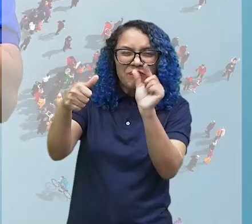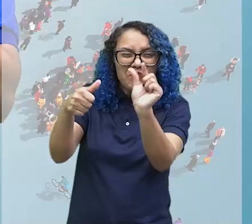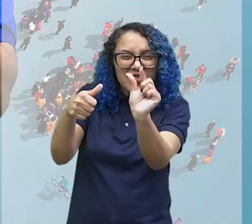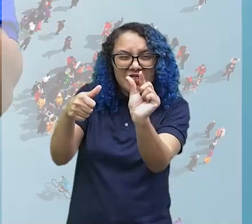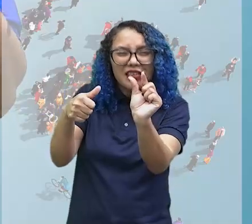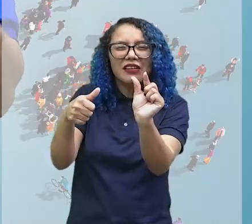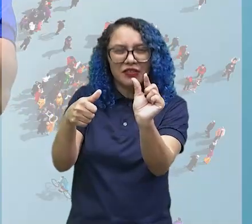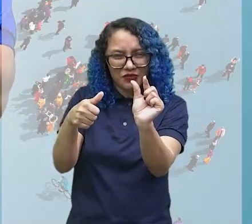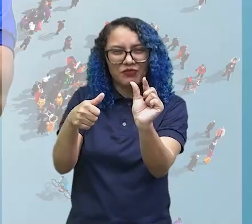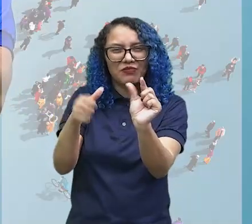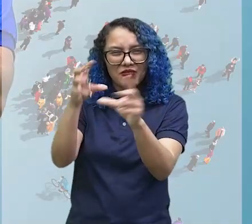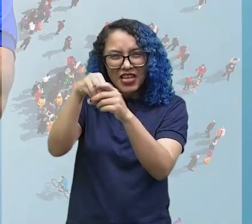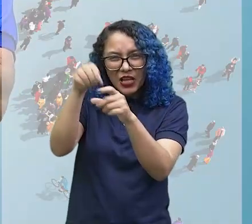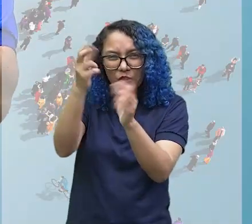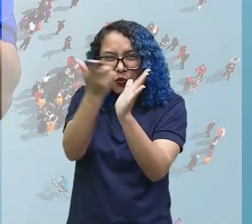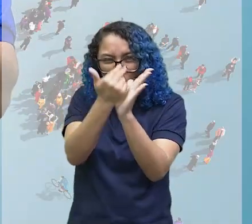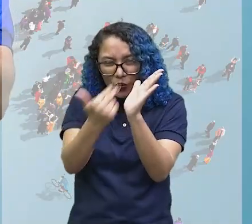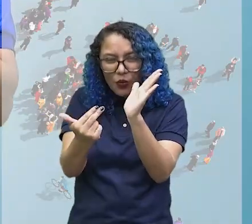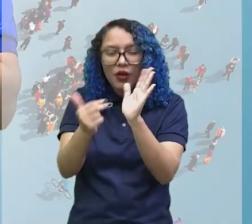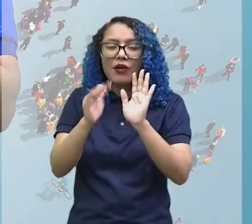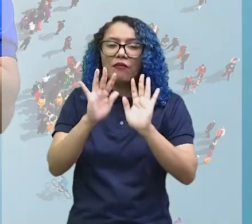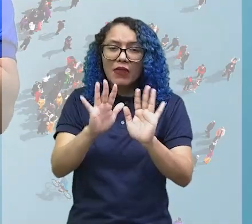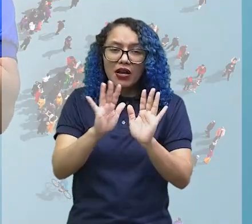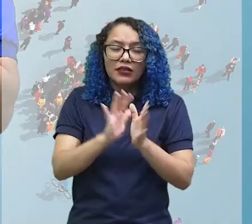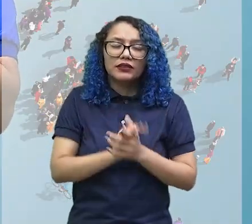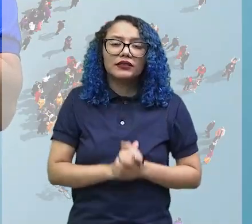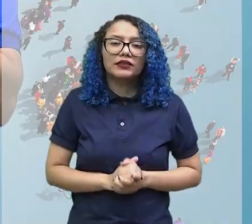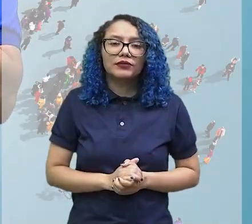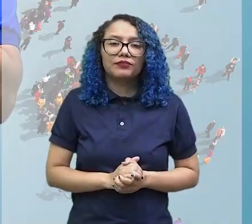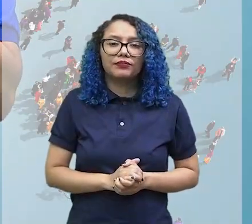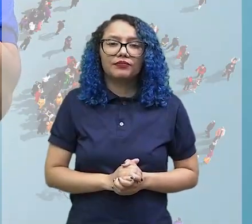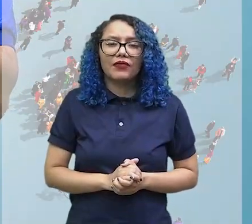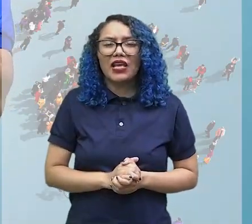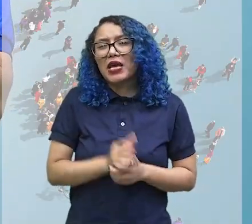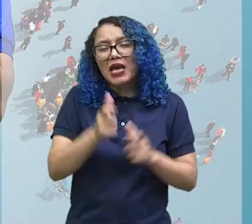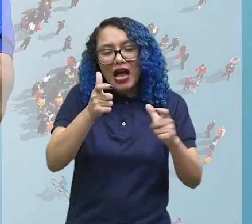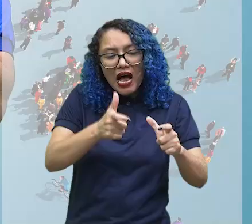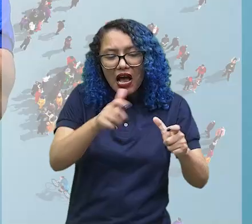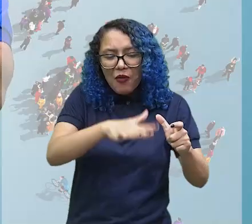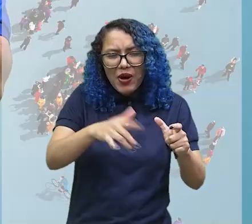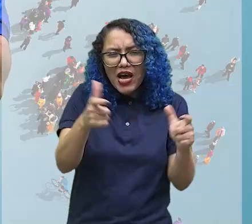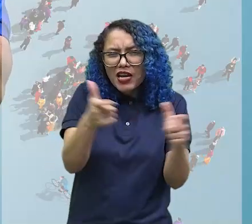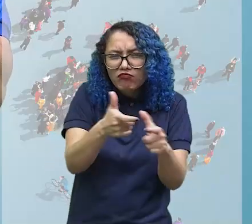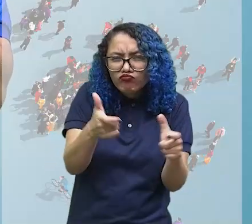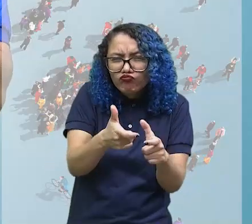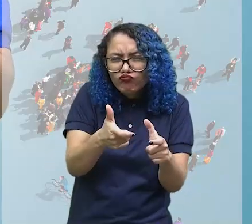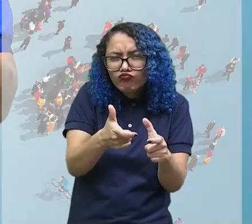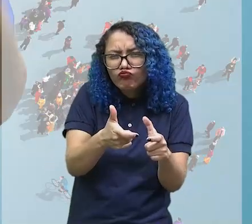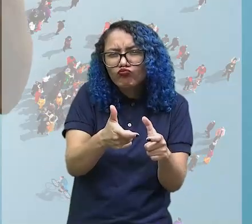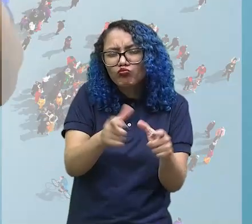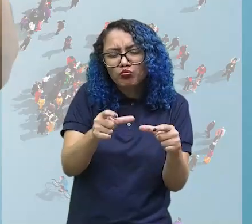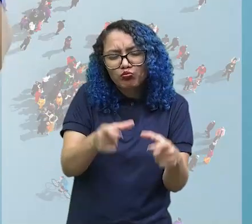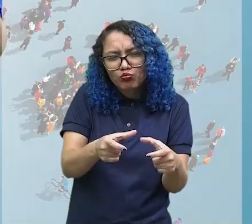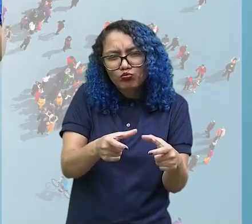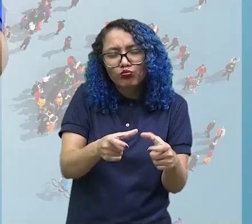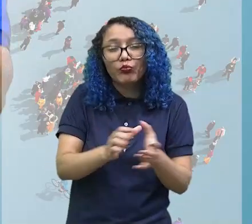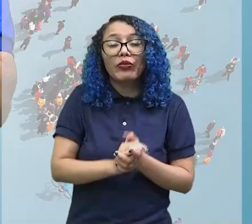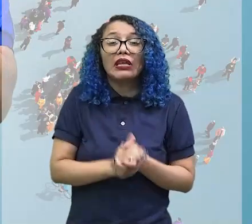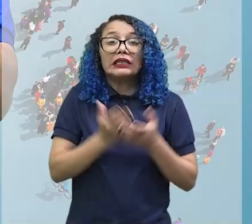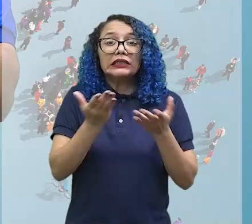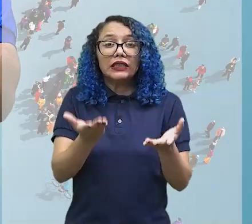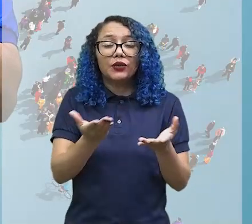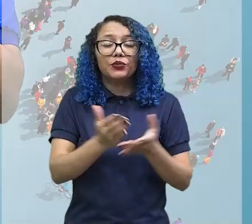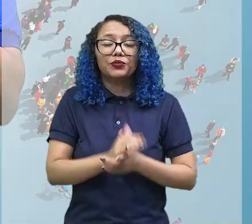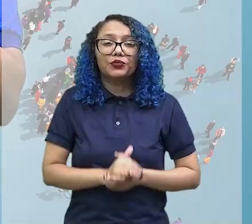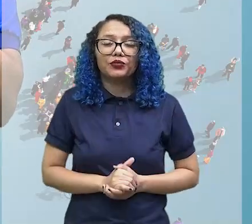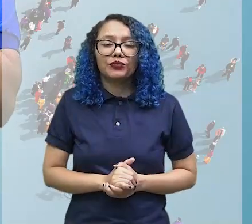mapa. Então, lógico, a gente está vendo através de um atlas, né? É muito pequeno. Então, a quantidade de habitantes